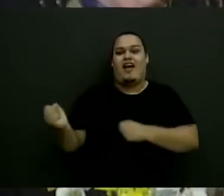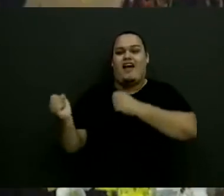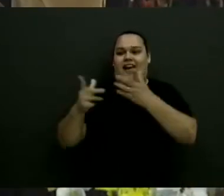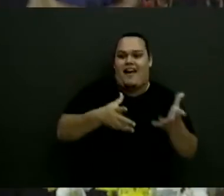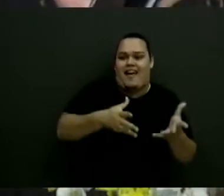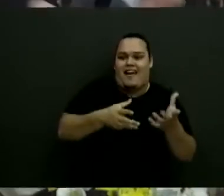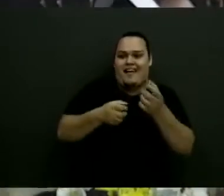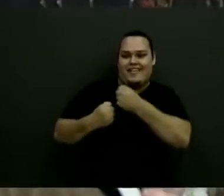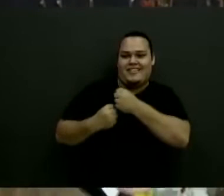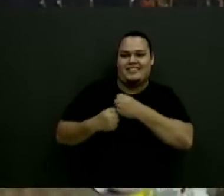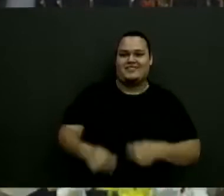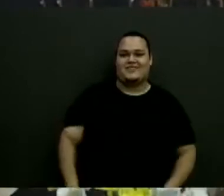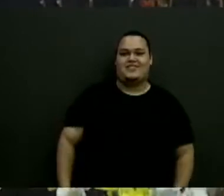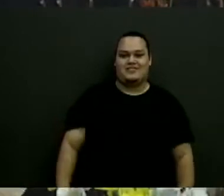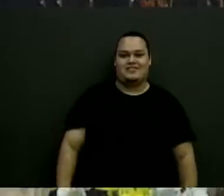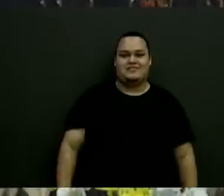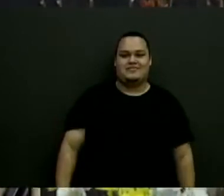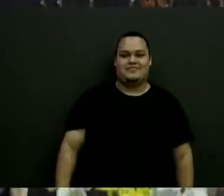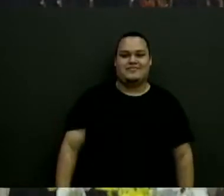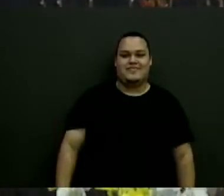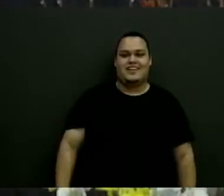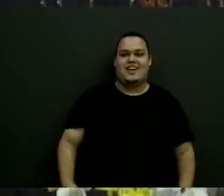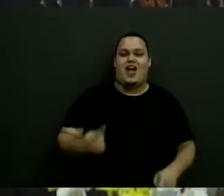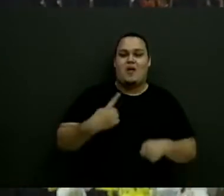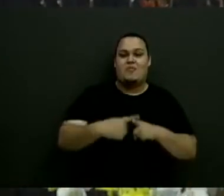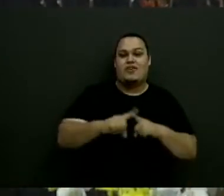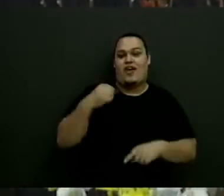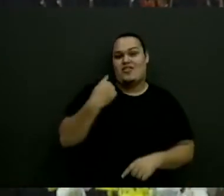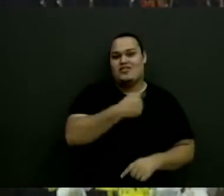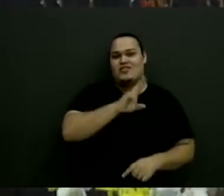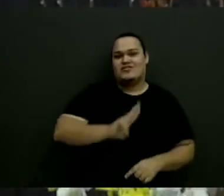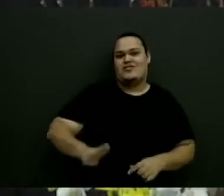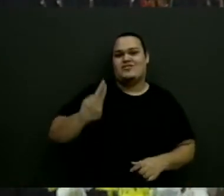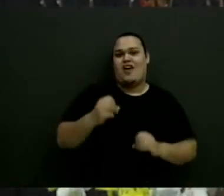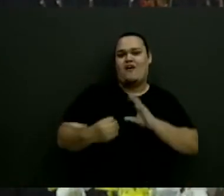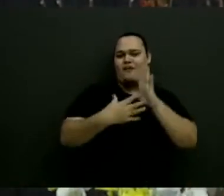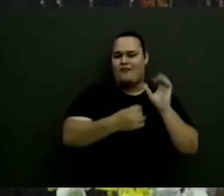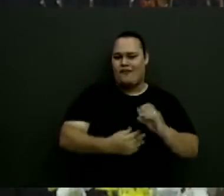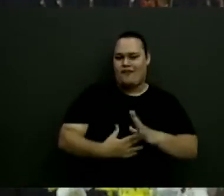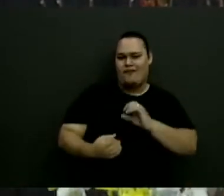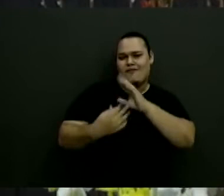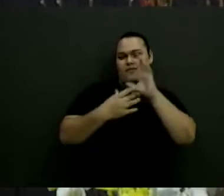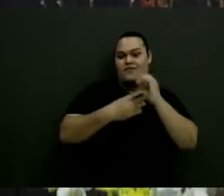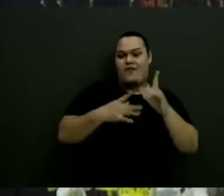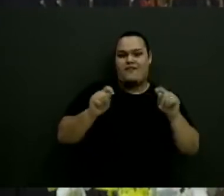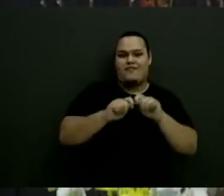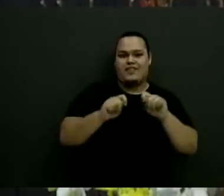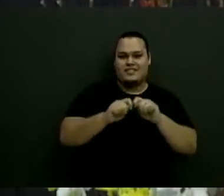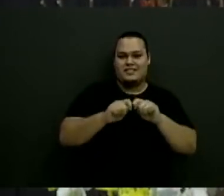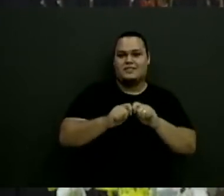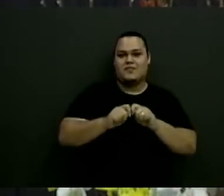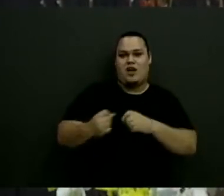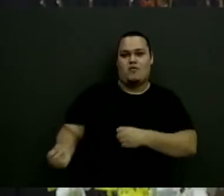Ó, ganhar almas. Vamos puxar a rede aí. Nós vamos encerrar com essa canção. Muito obrigado a todos. Faça seu comentário